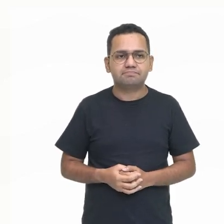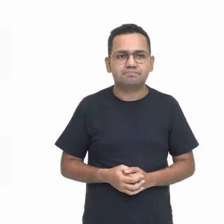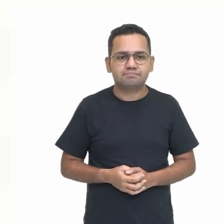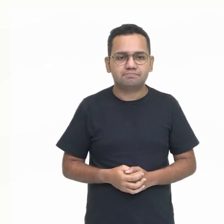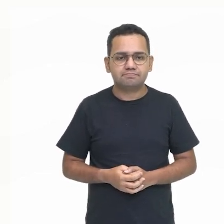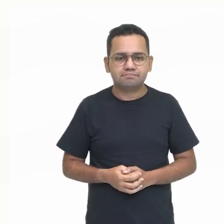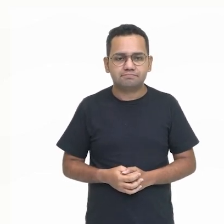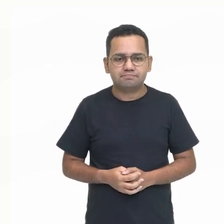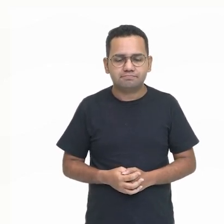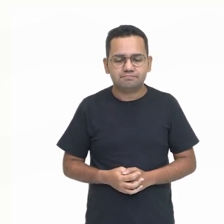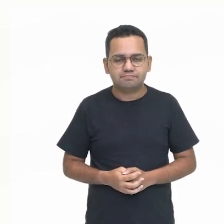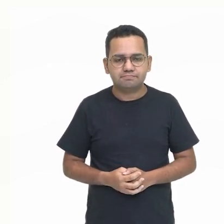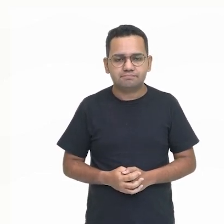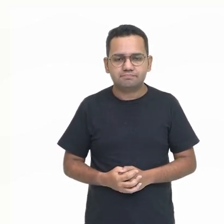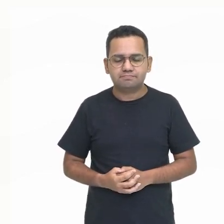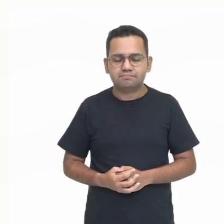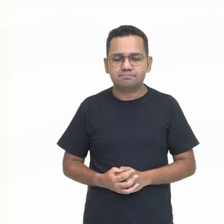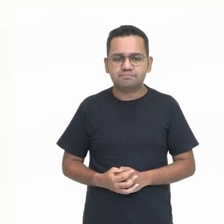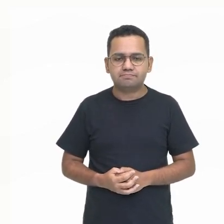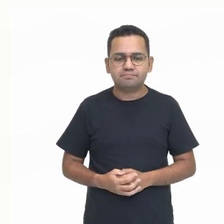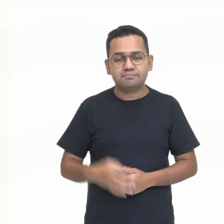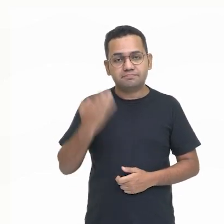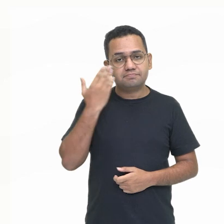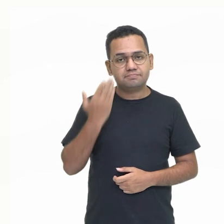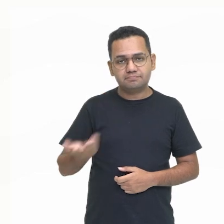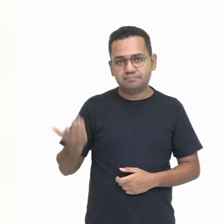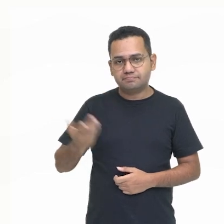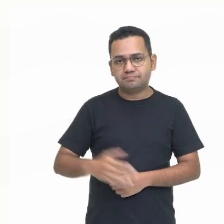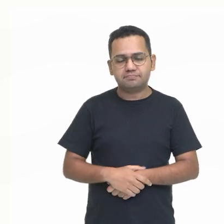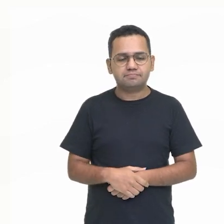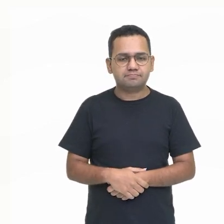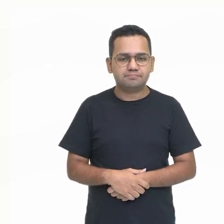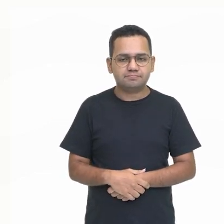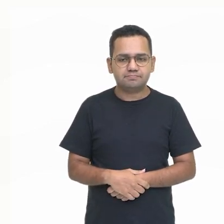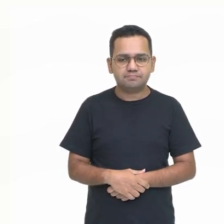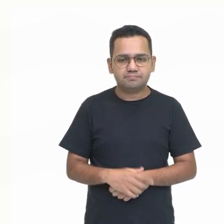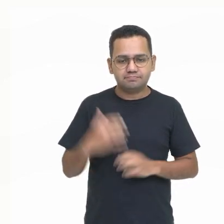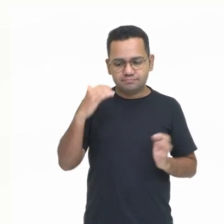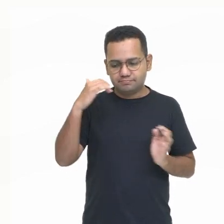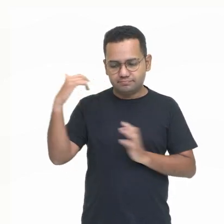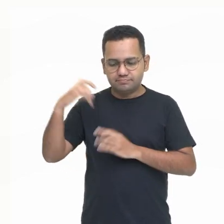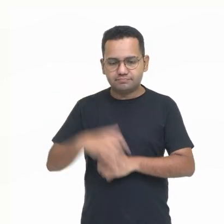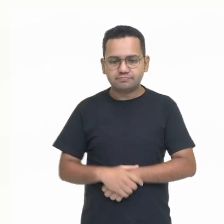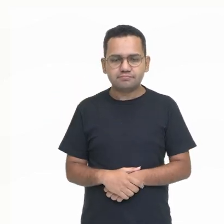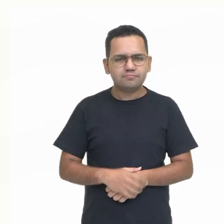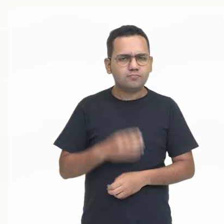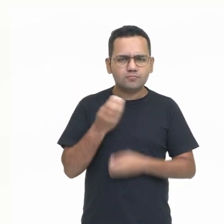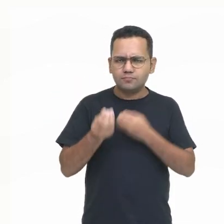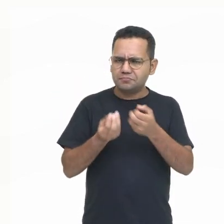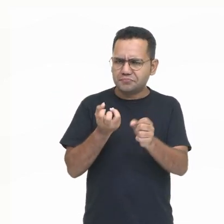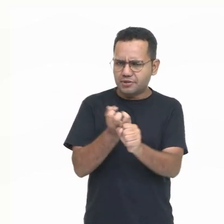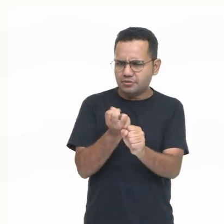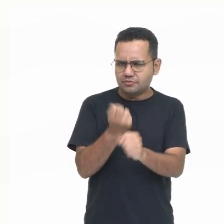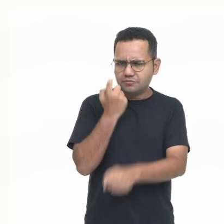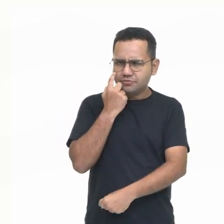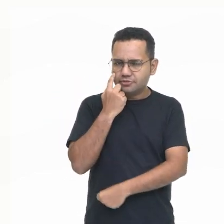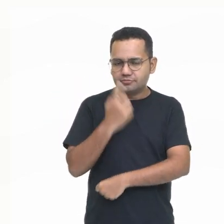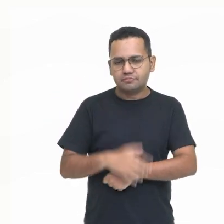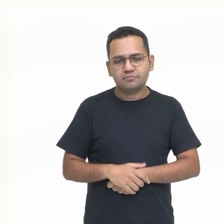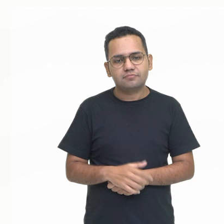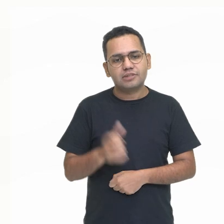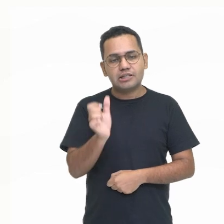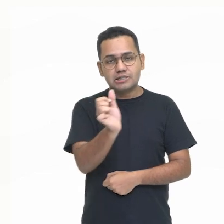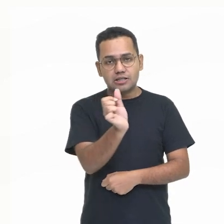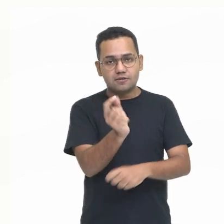Então, fatorial de 6 dividido por 3 fatorial de 2, tá? Como é que a gente resolve isso?